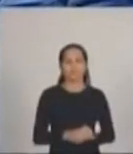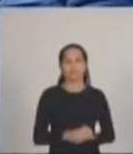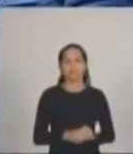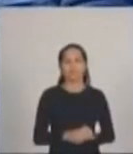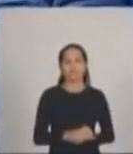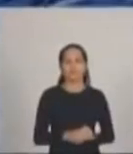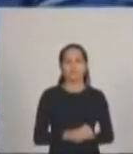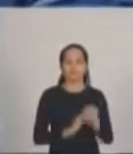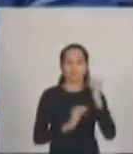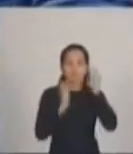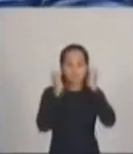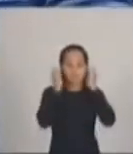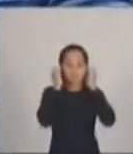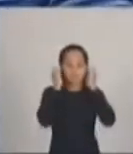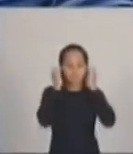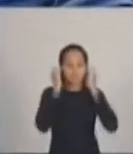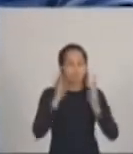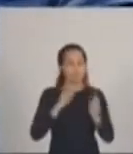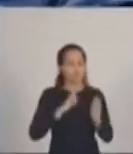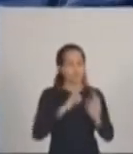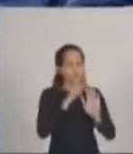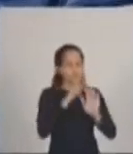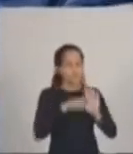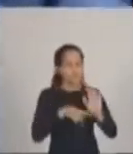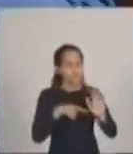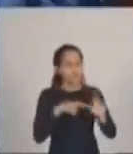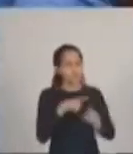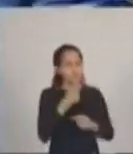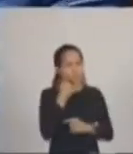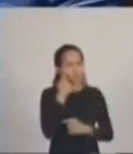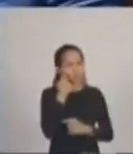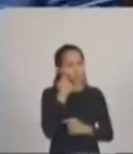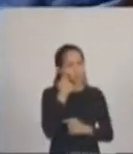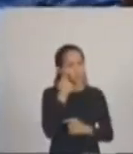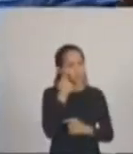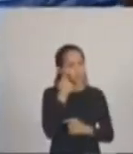Tem um projeto aí? Só para eu...